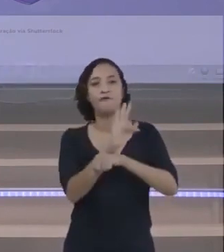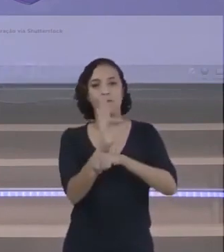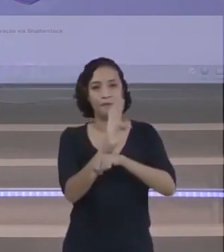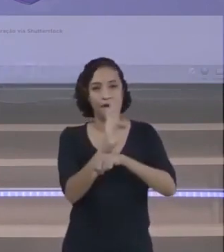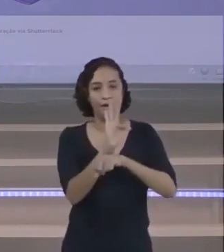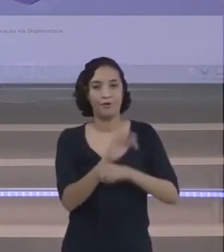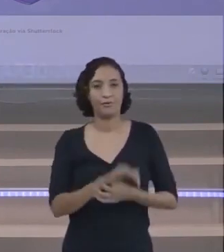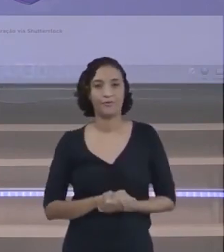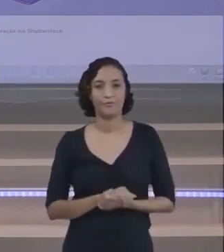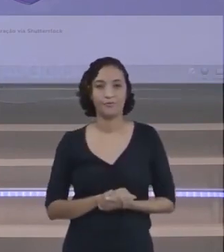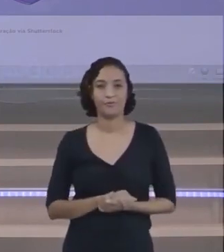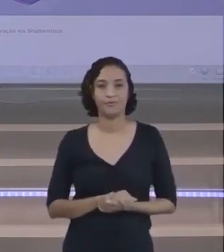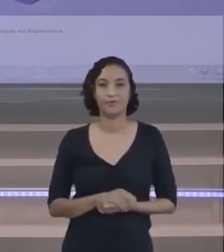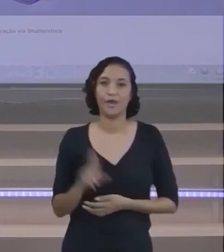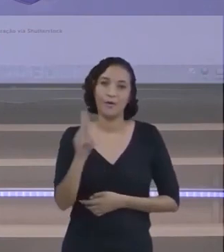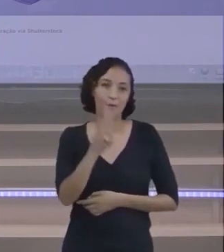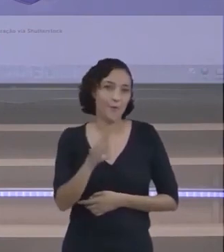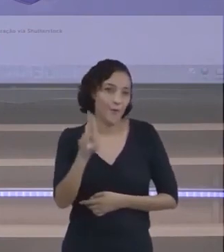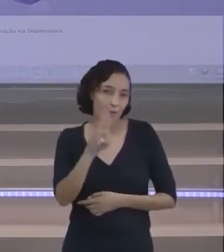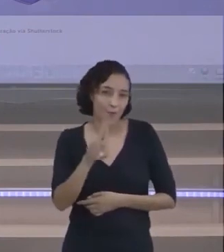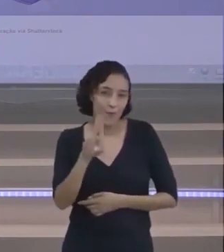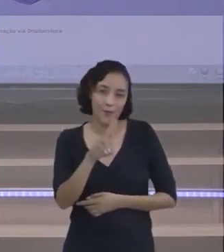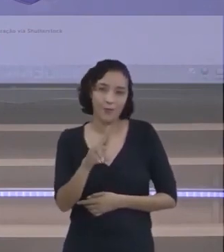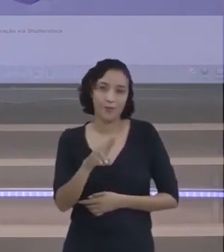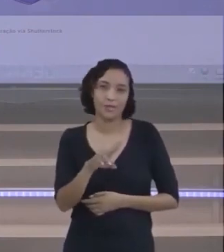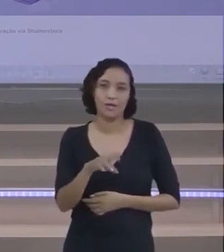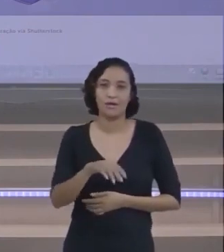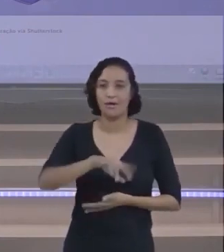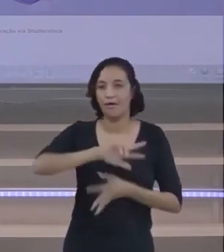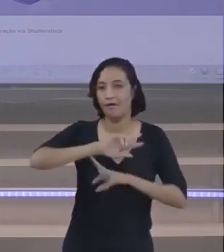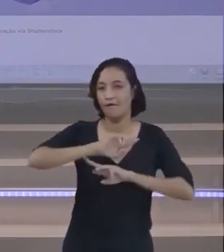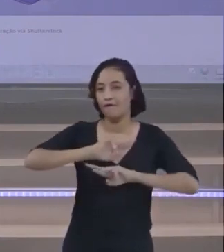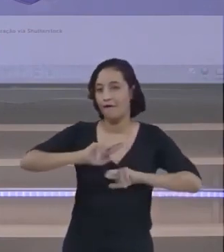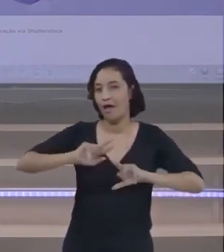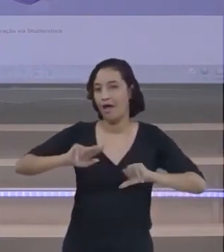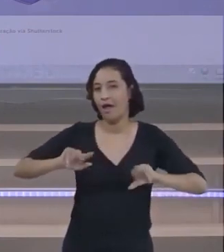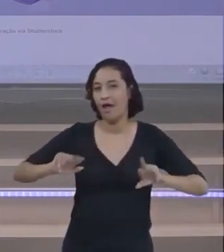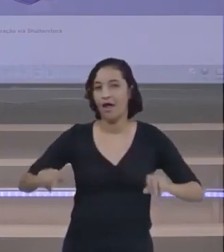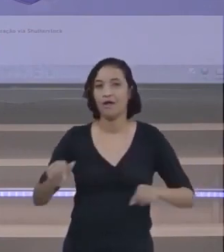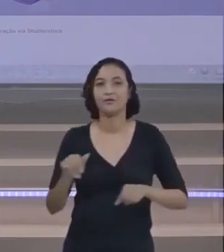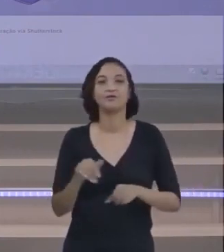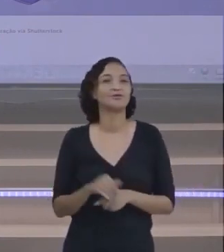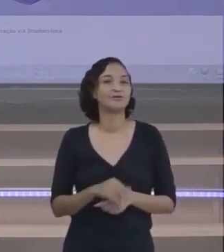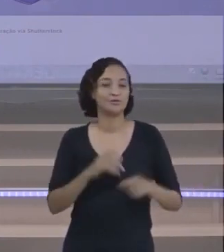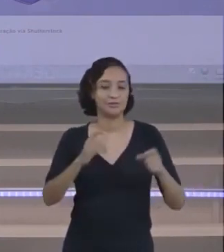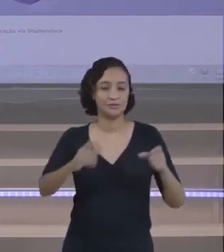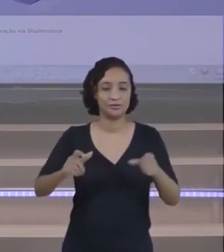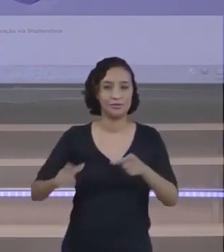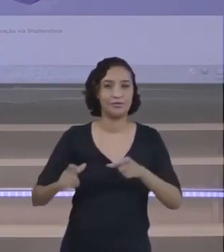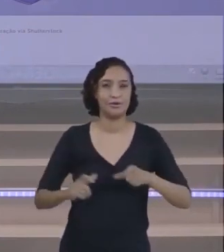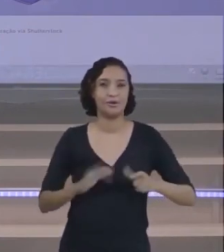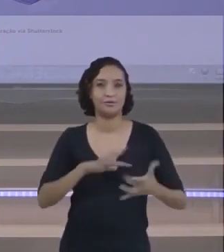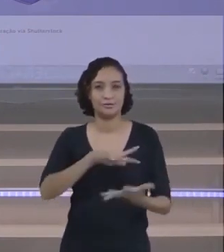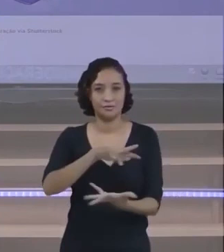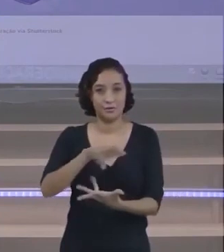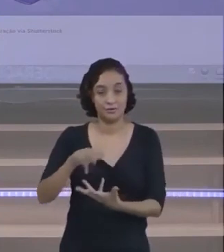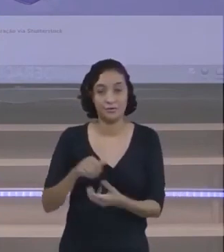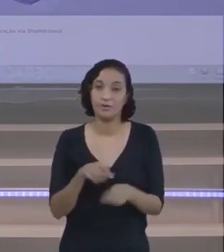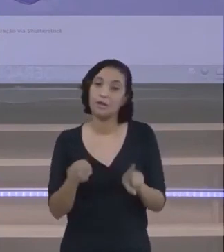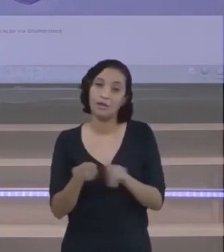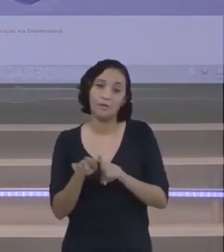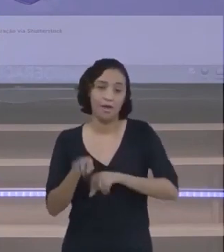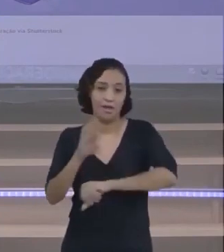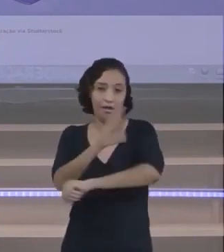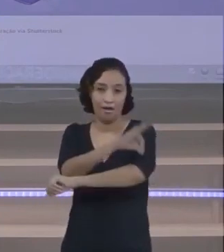convencional. Então, é utilizado dessa mesma forma em todo lugar do mundo. A régua é o que vocês usam